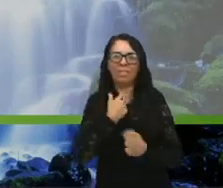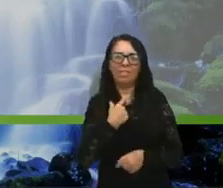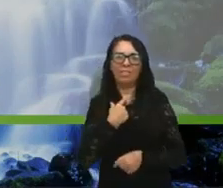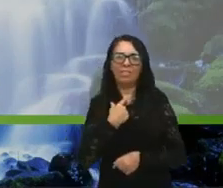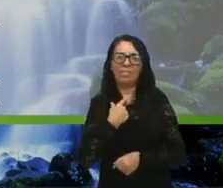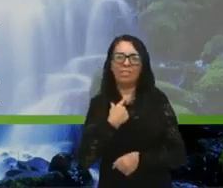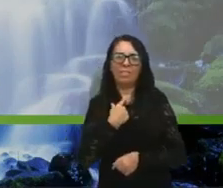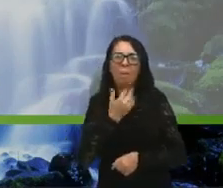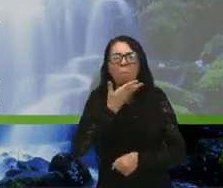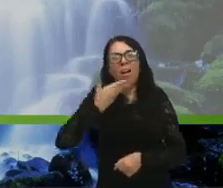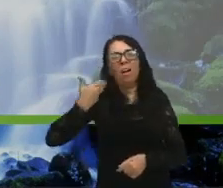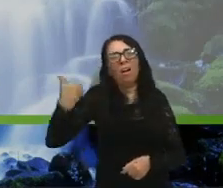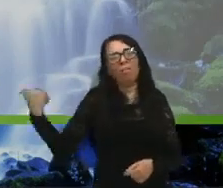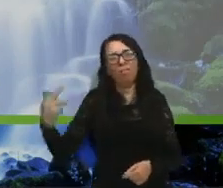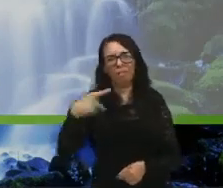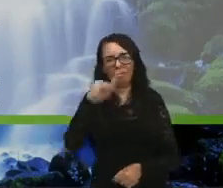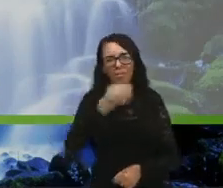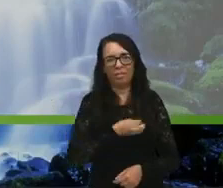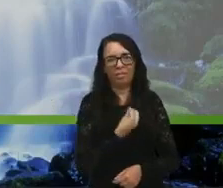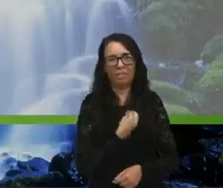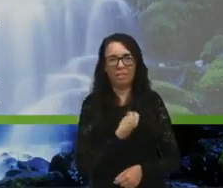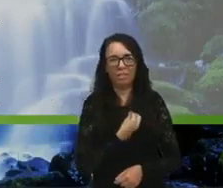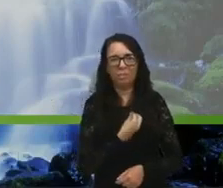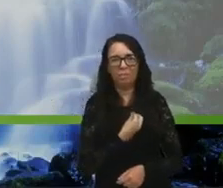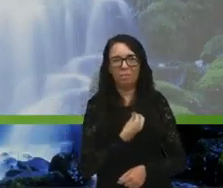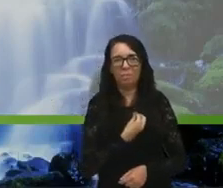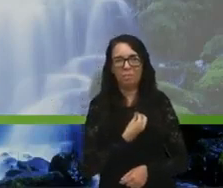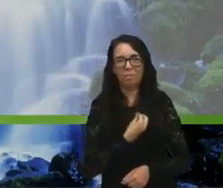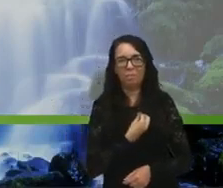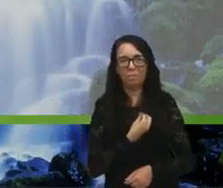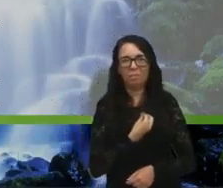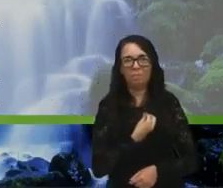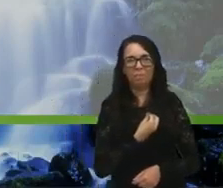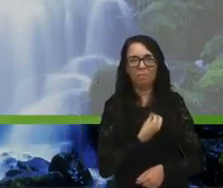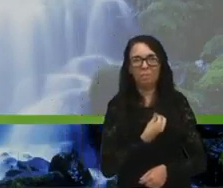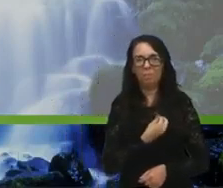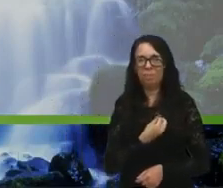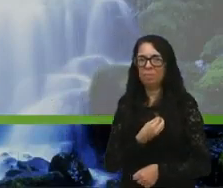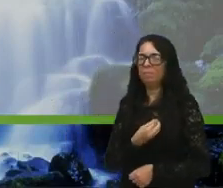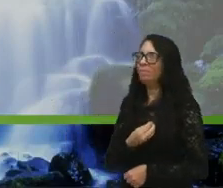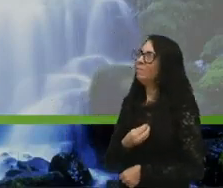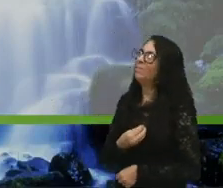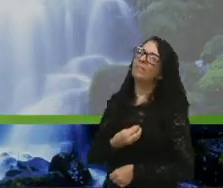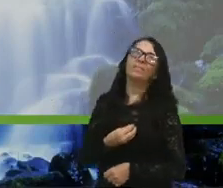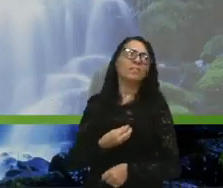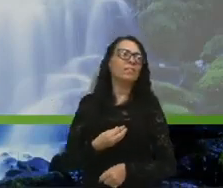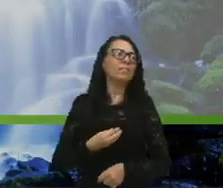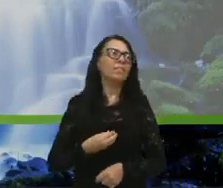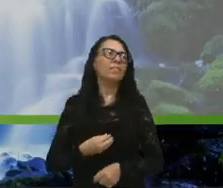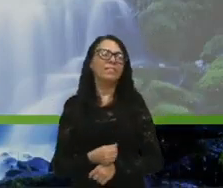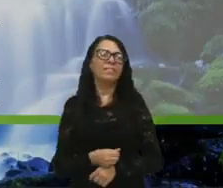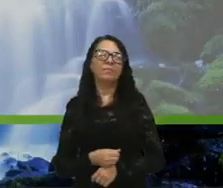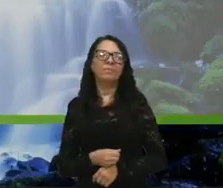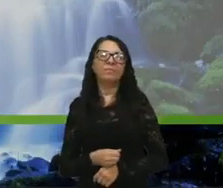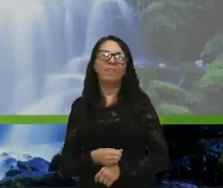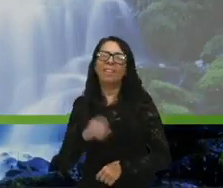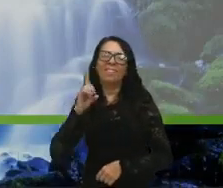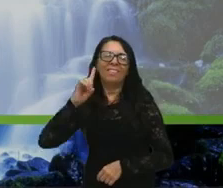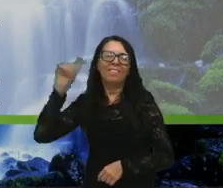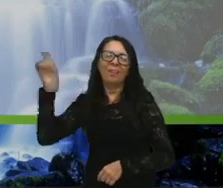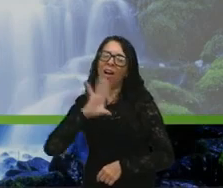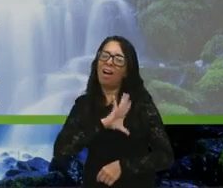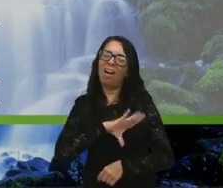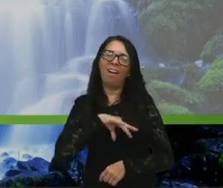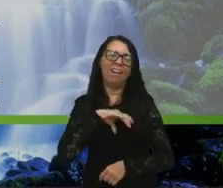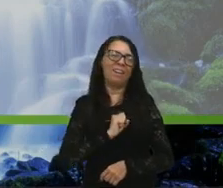Jesus. Semelhante a Jesus. Querido Deus, manifeste o teu poder sobre cada vida.